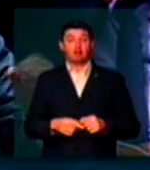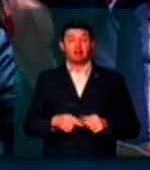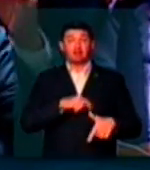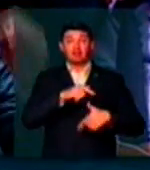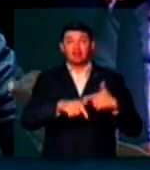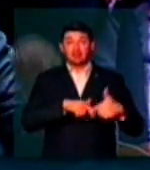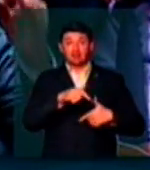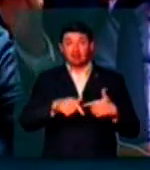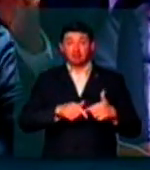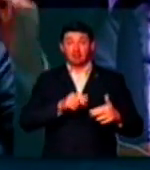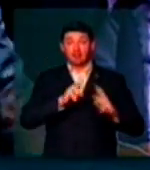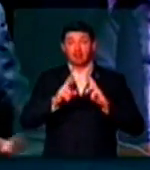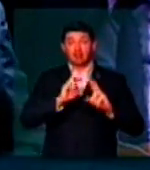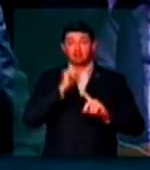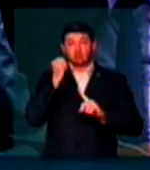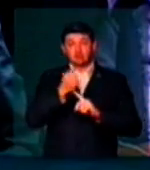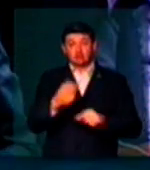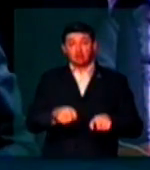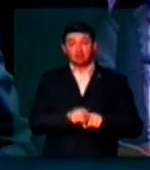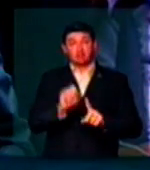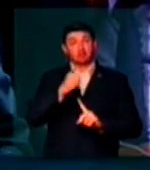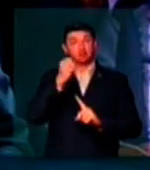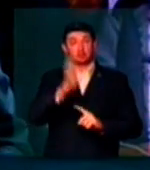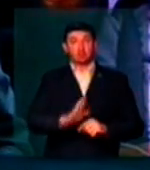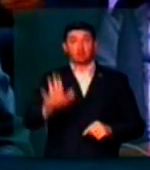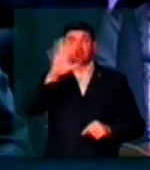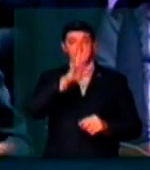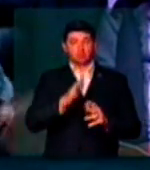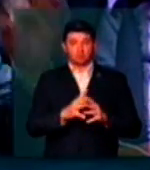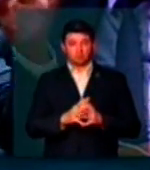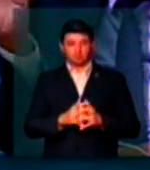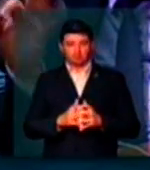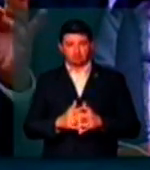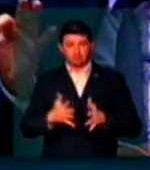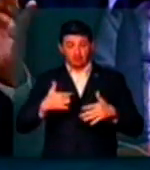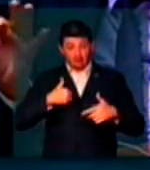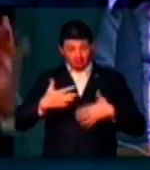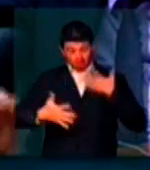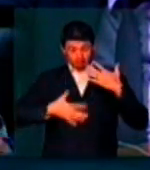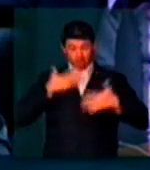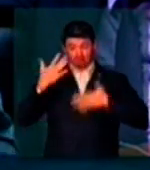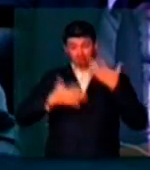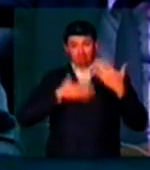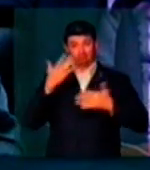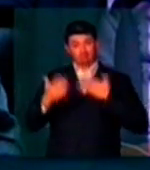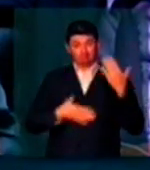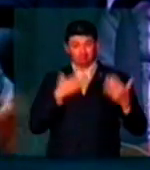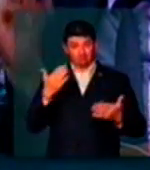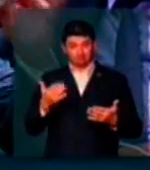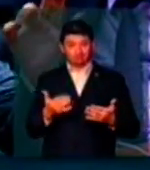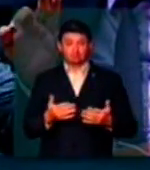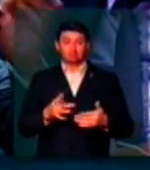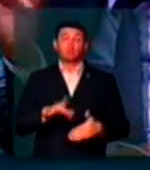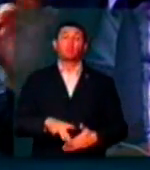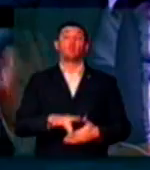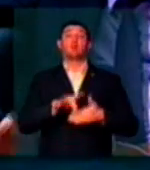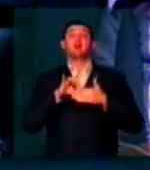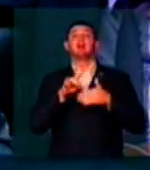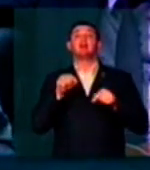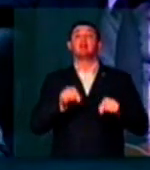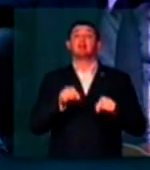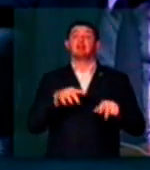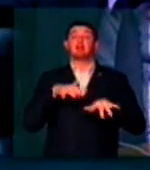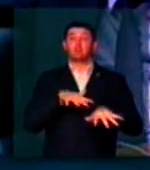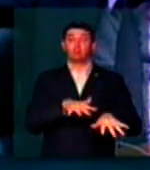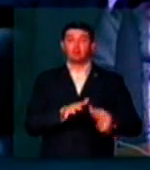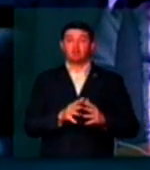atua nas redes sociais e na sociedade brasileira. Para minha surpresa, senhor presidente, o líder deste